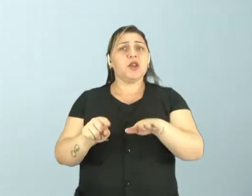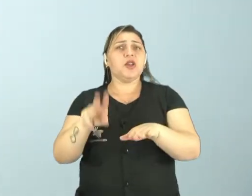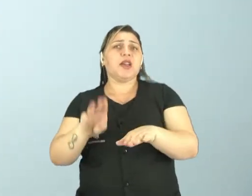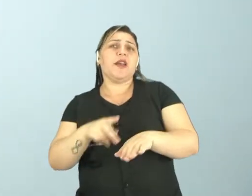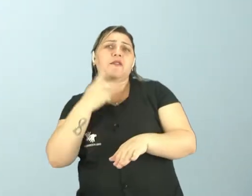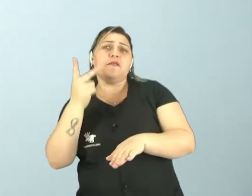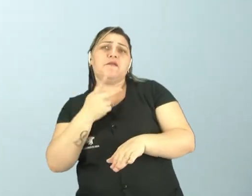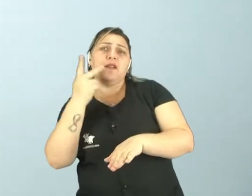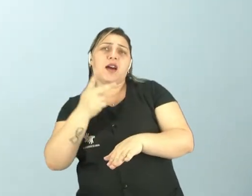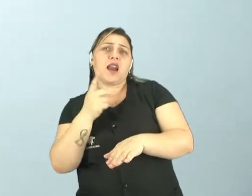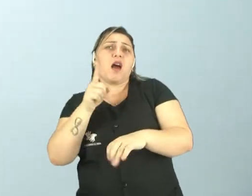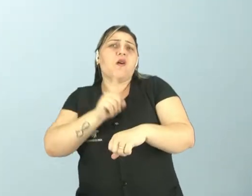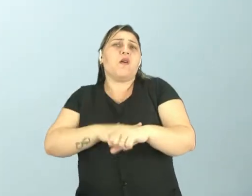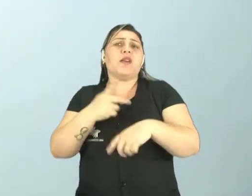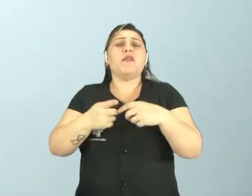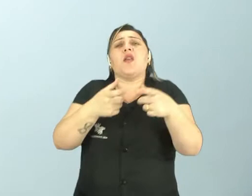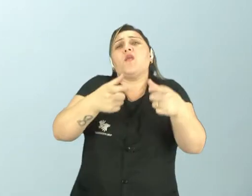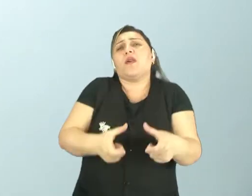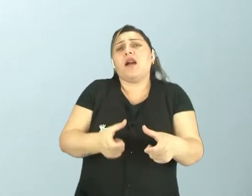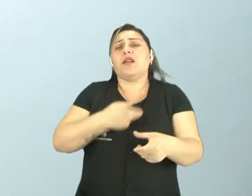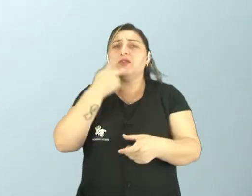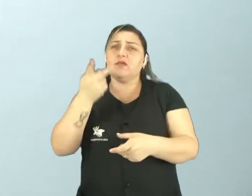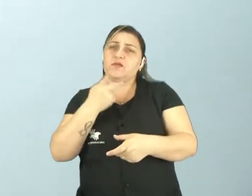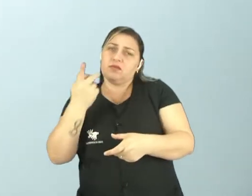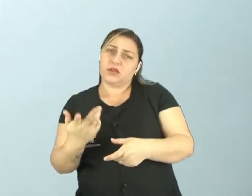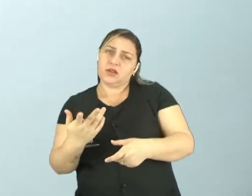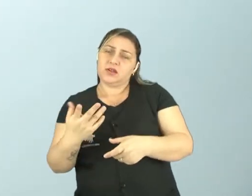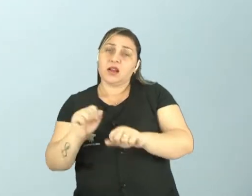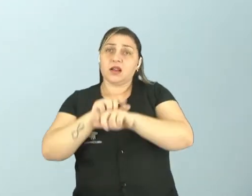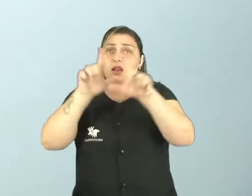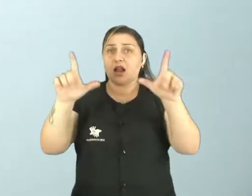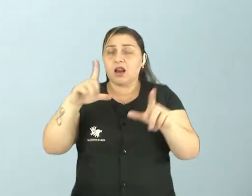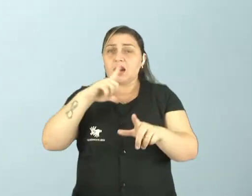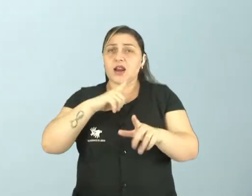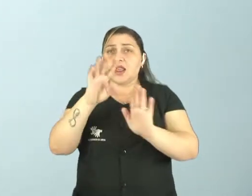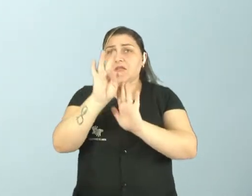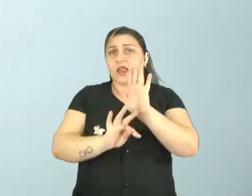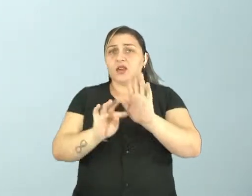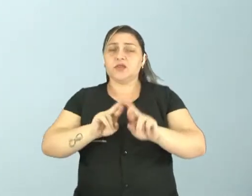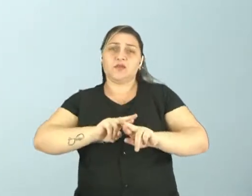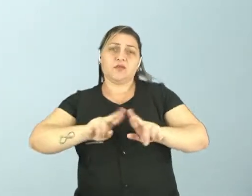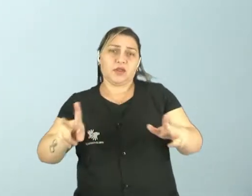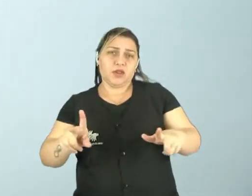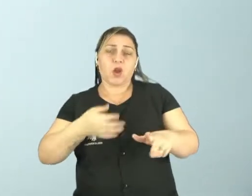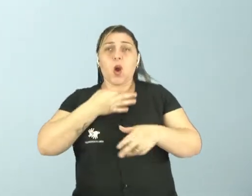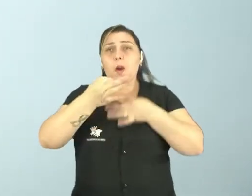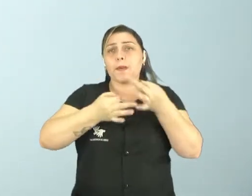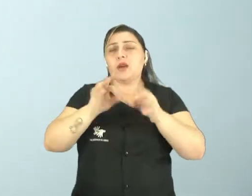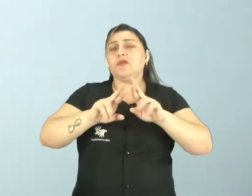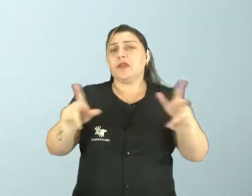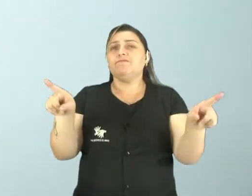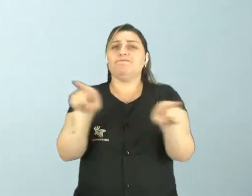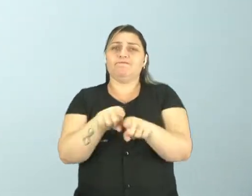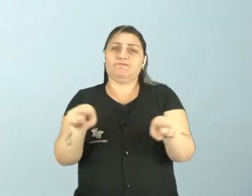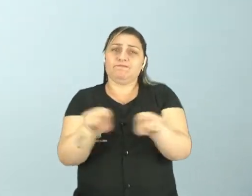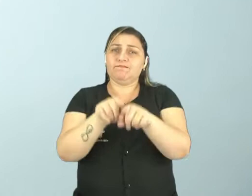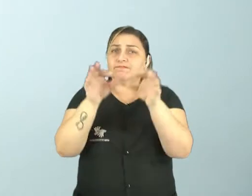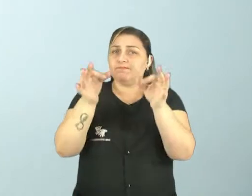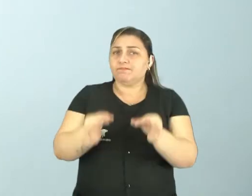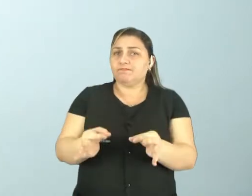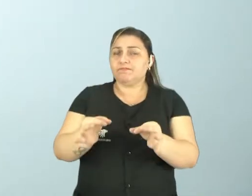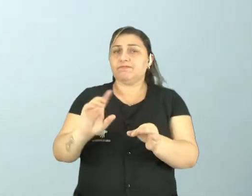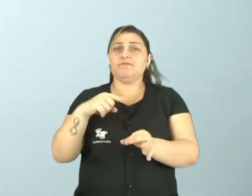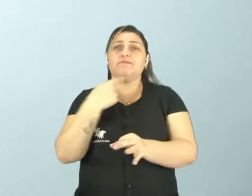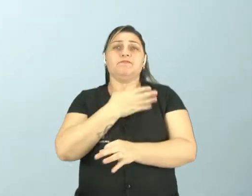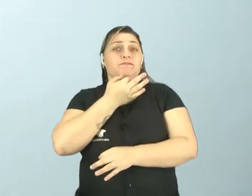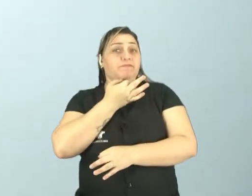fala, quando fala, o lugar que fala. E aí, claro, vamos ter textos diferentes, opiniões diferentes, certo? A